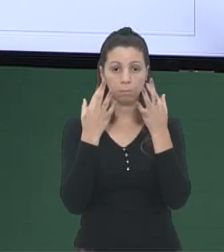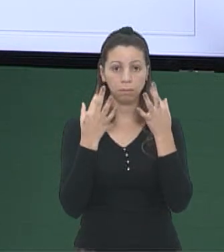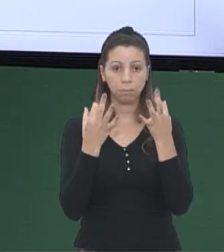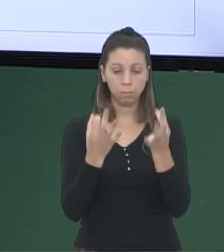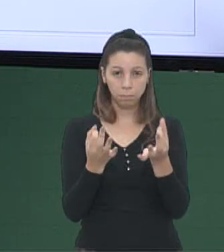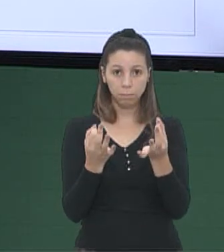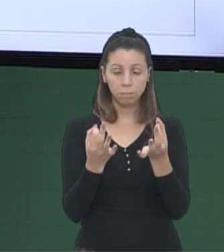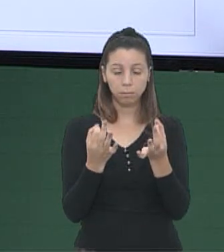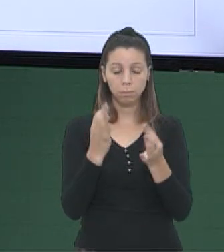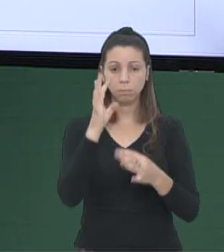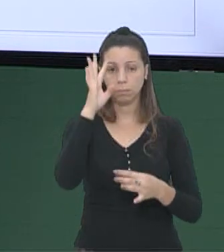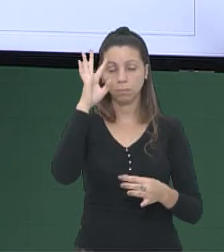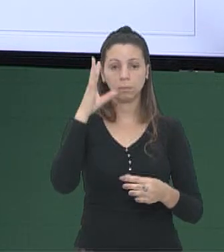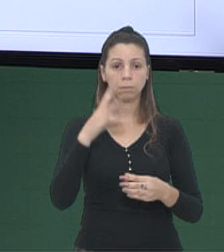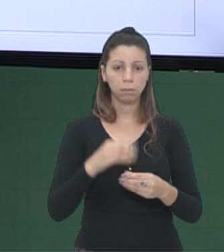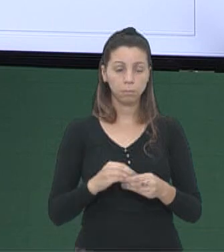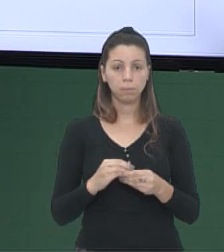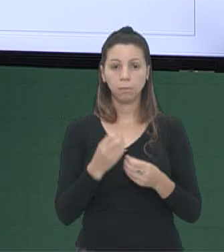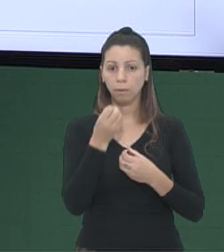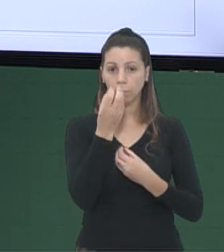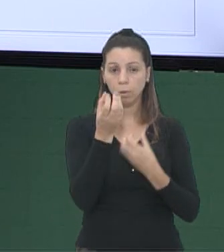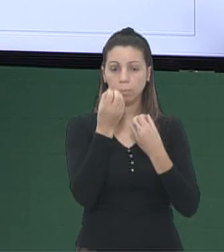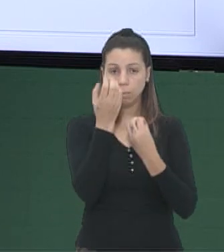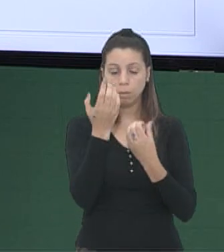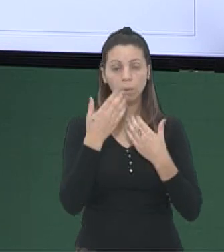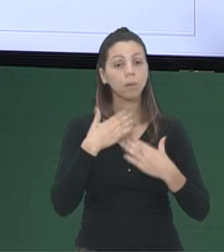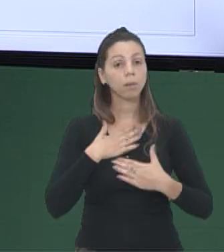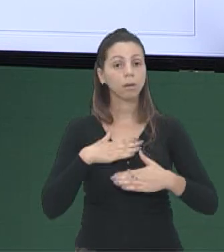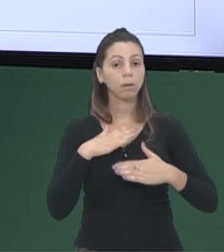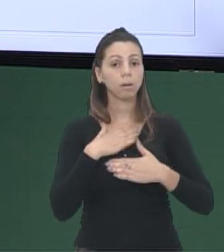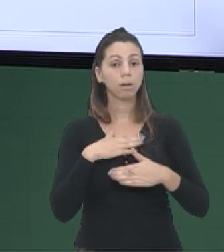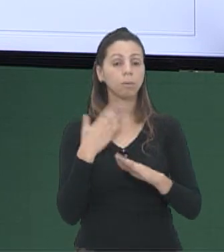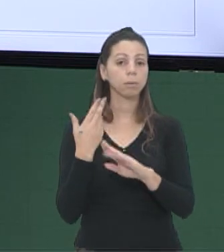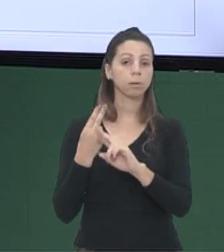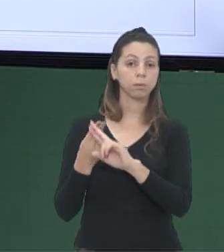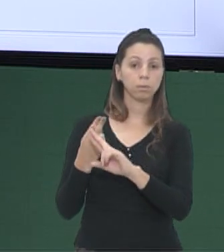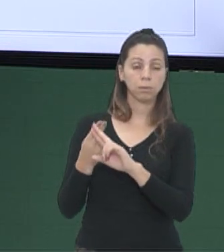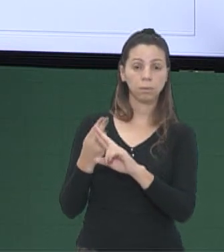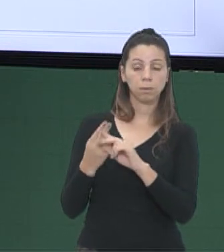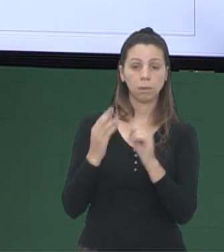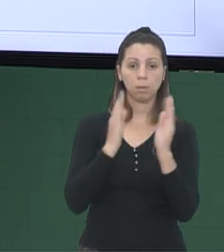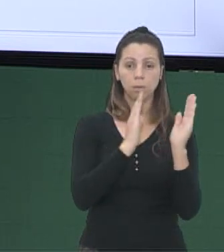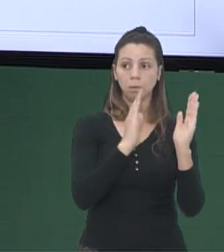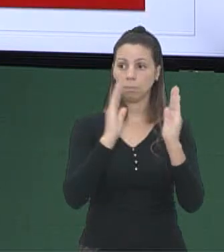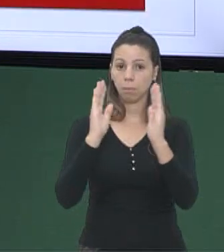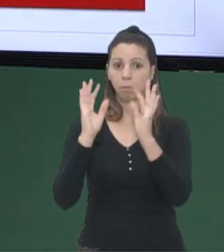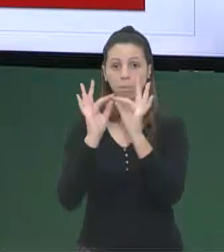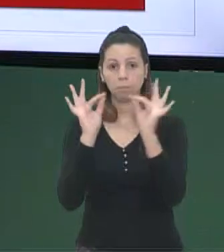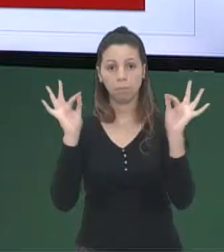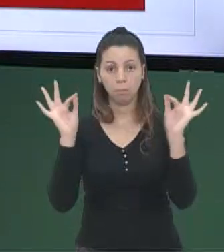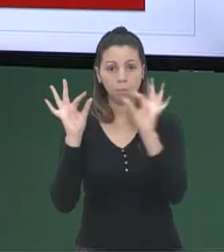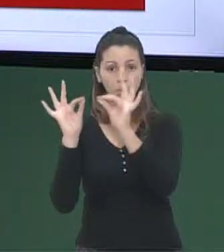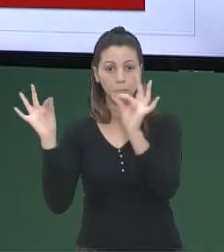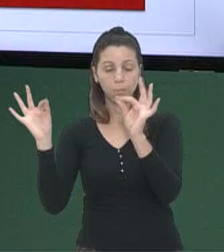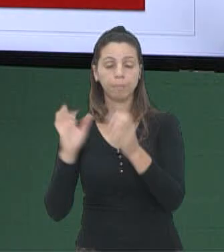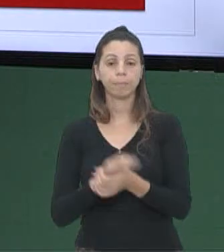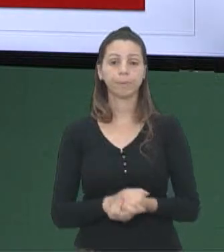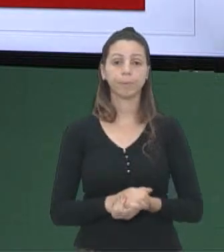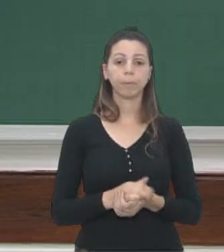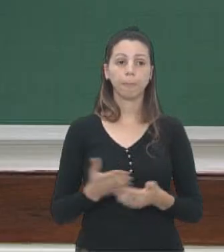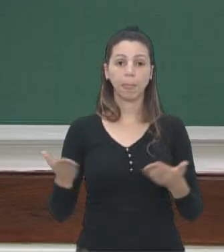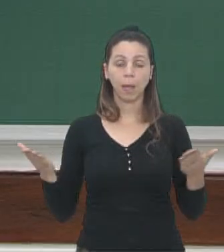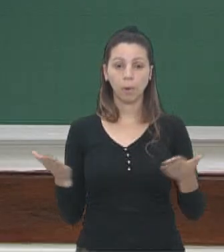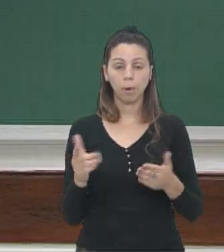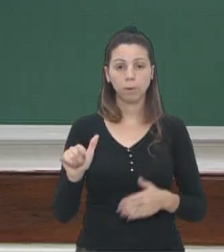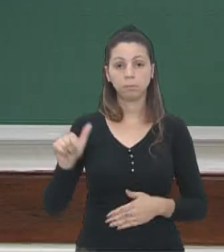você interpretar as informações e ter bastante calma na utilização das escalas. Agora a gente vai para o